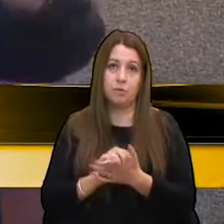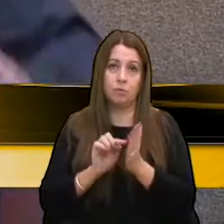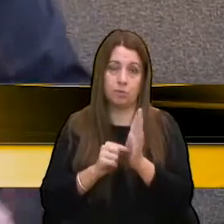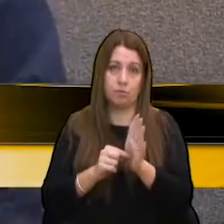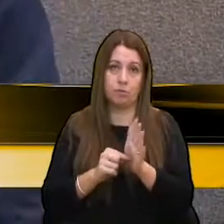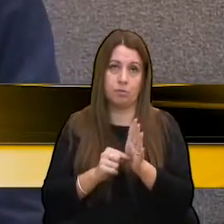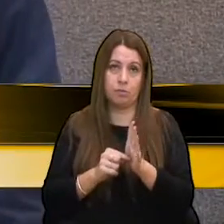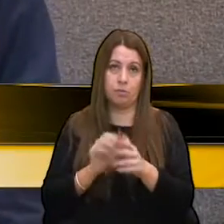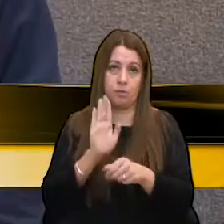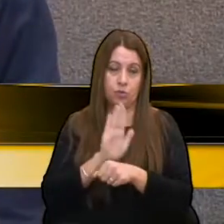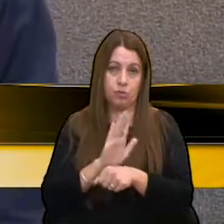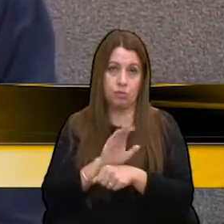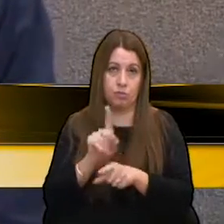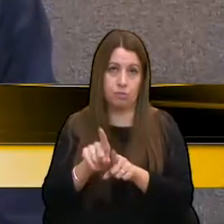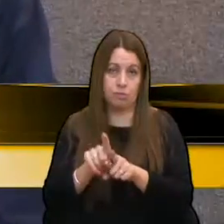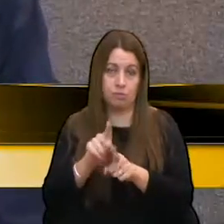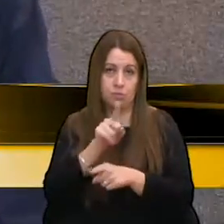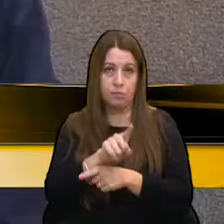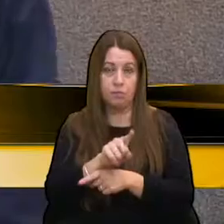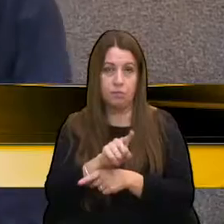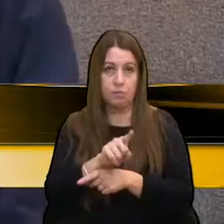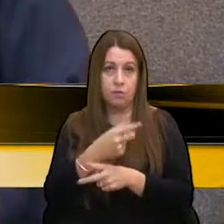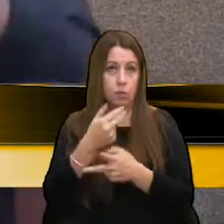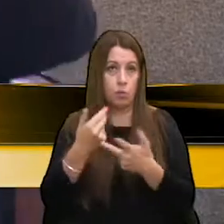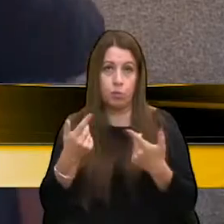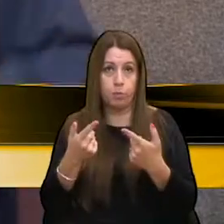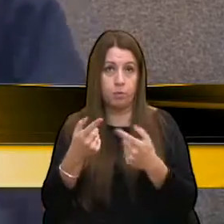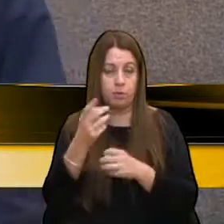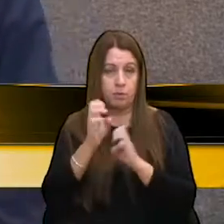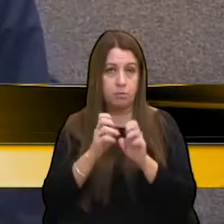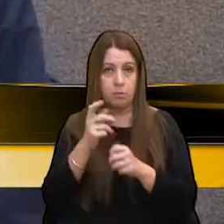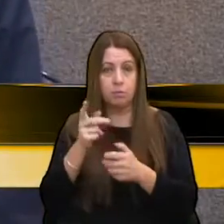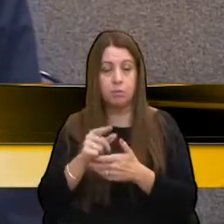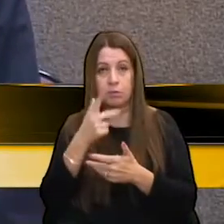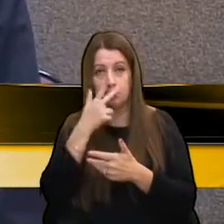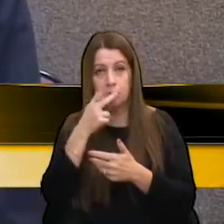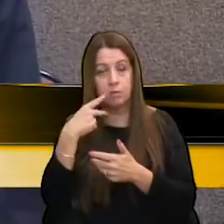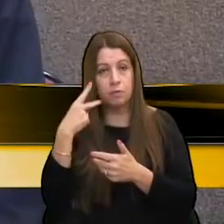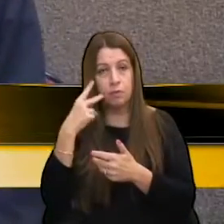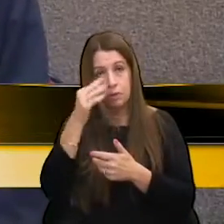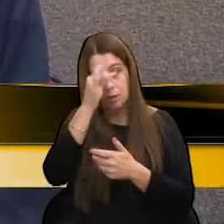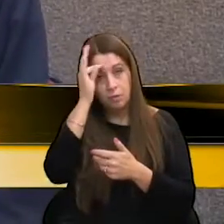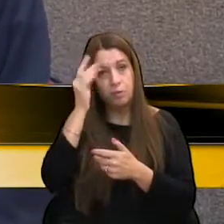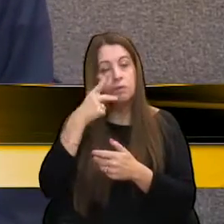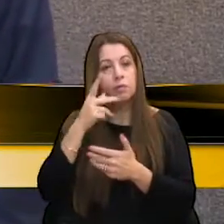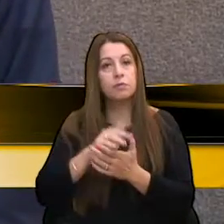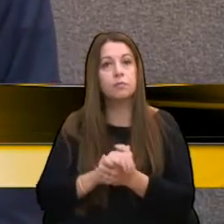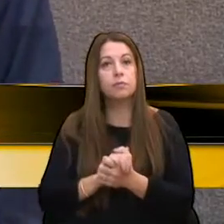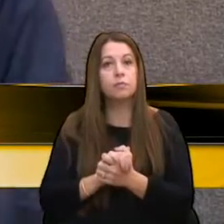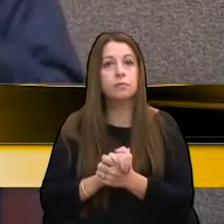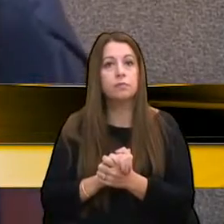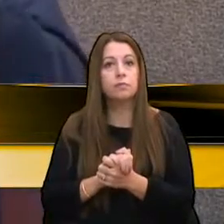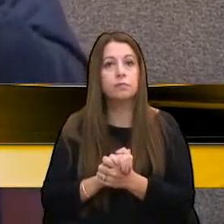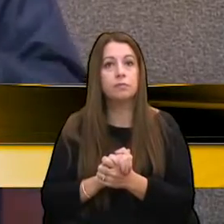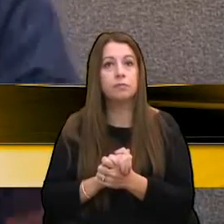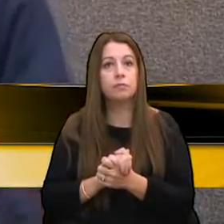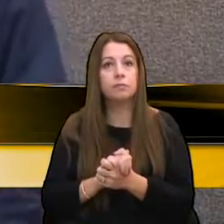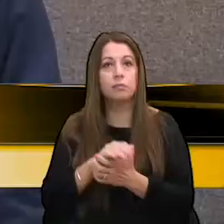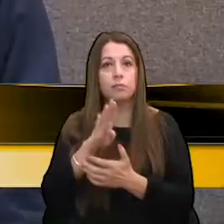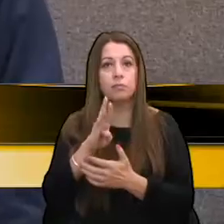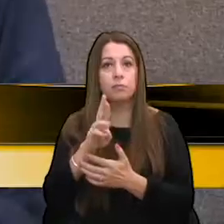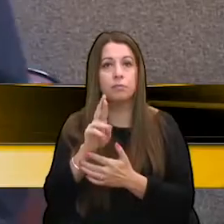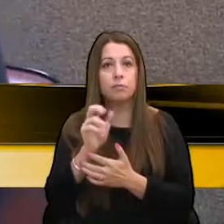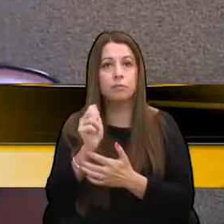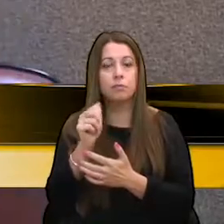e contribuindo com algumas empresas na qual o vereador Tuigo aqui citou, a